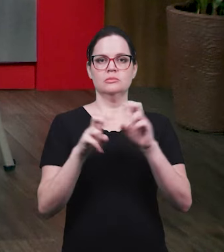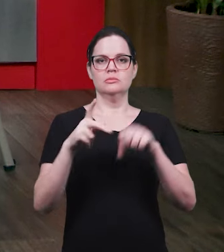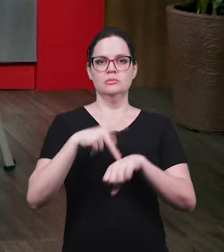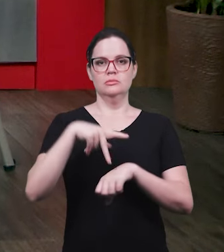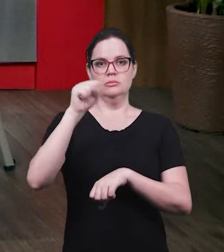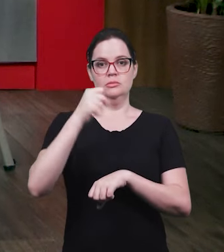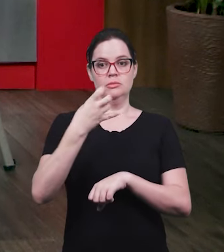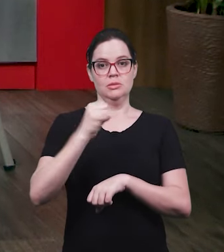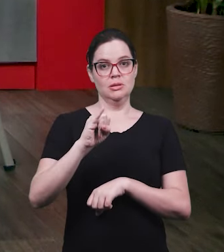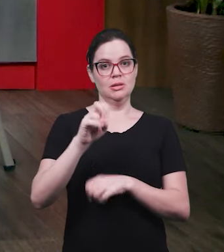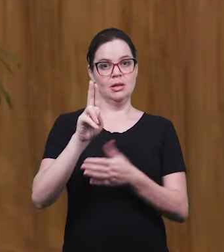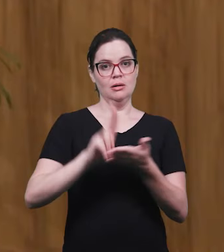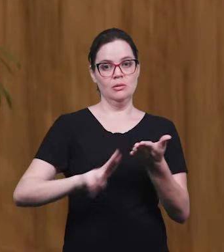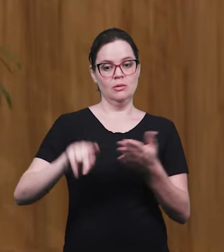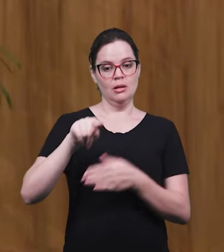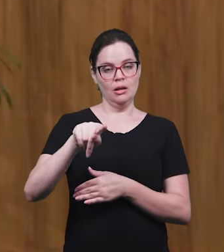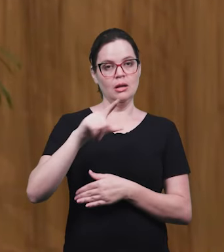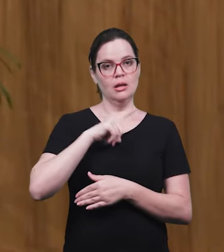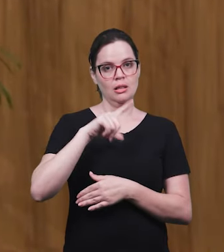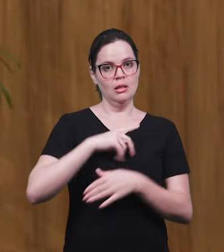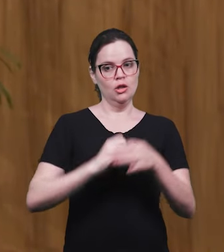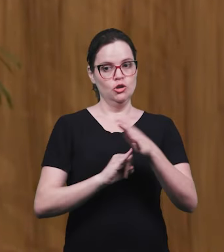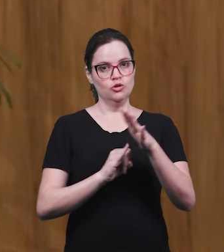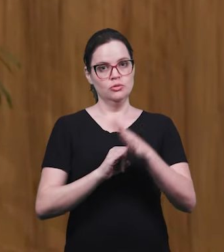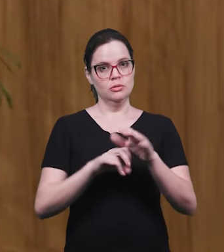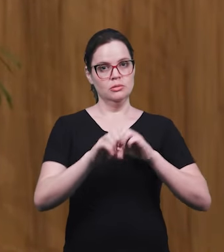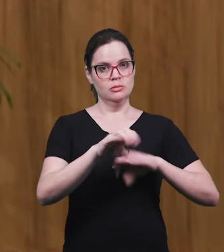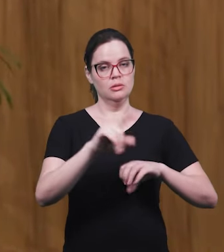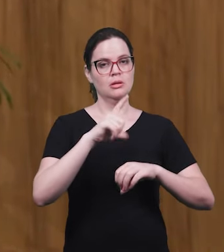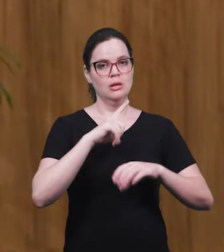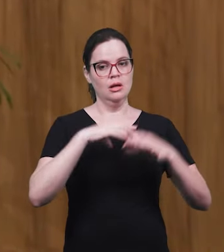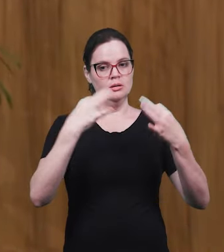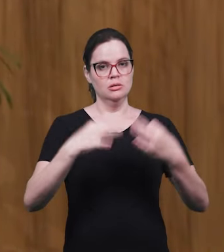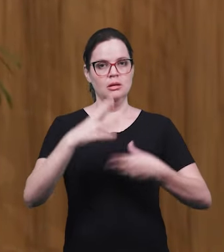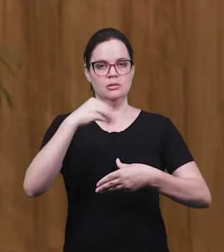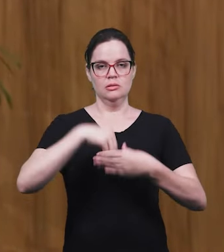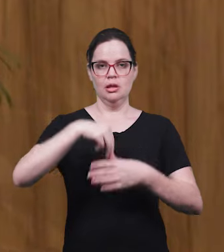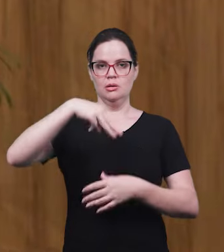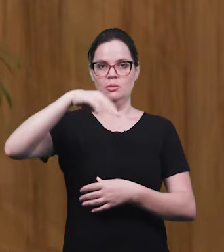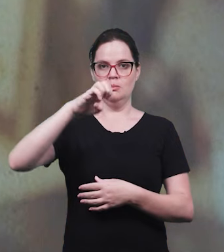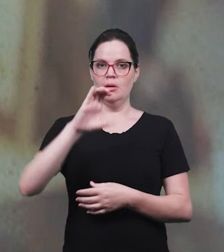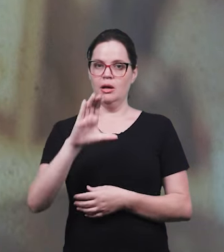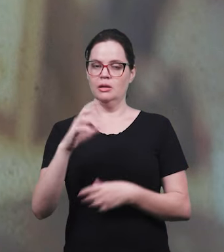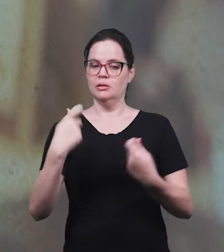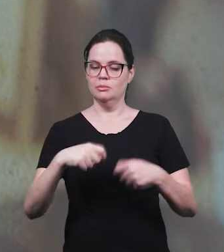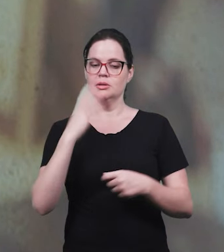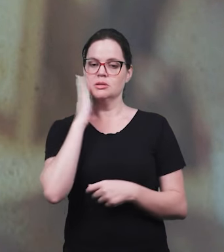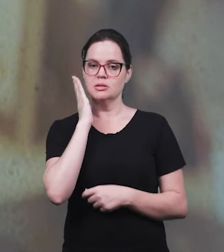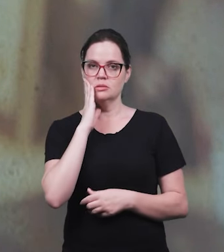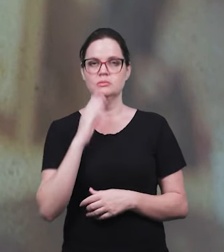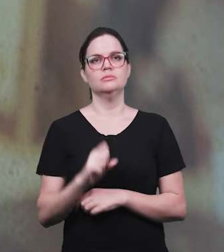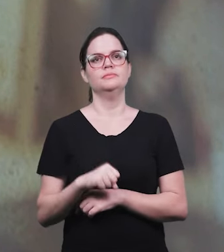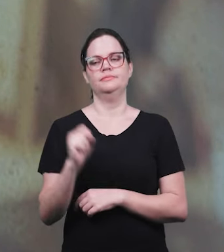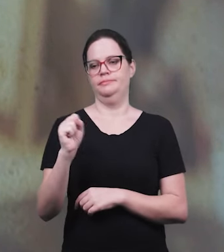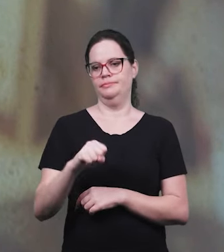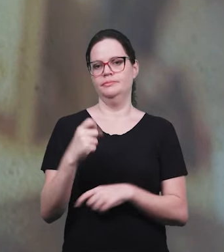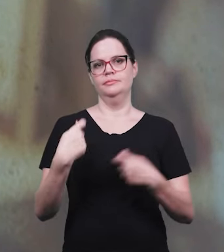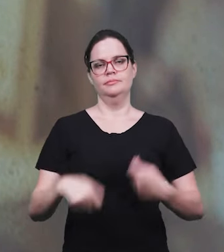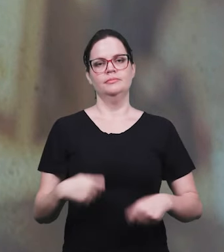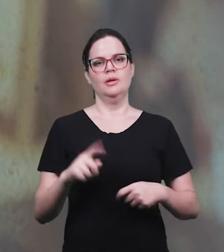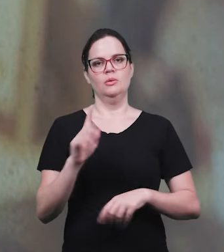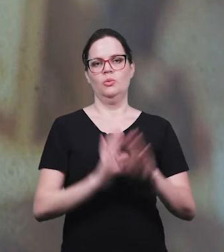ver se aquela instituição de ensino ela tem o credenciamento devido do Ministério da Educação também. Essa é um importante